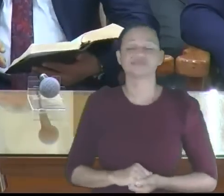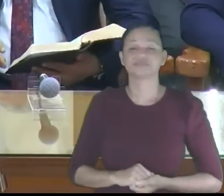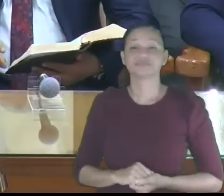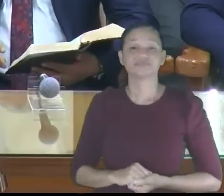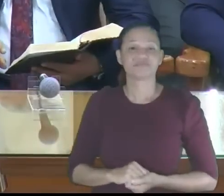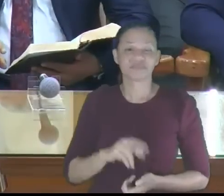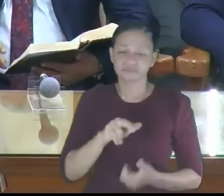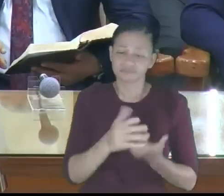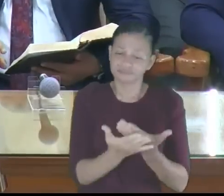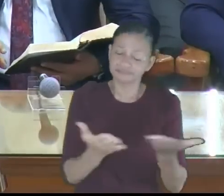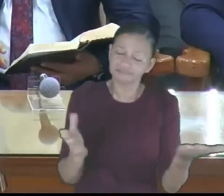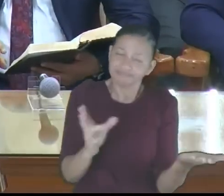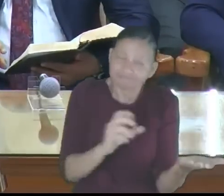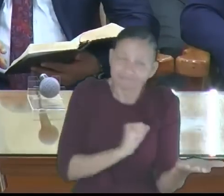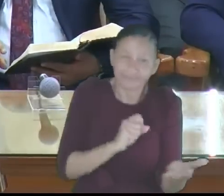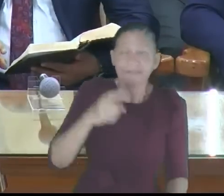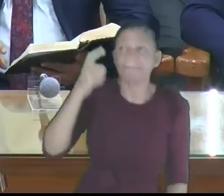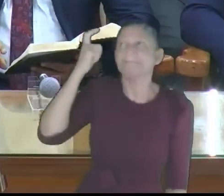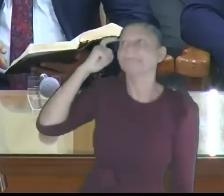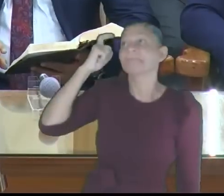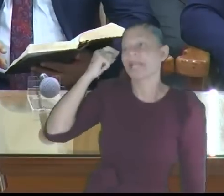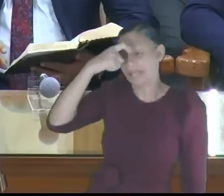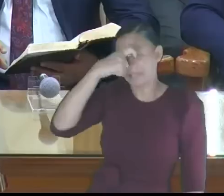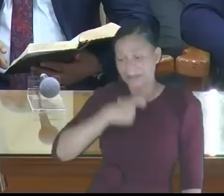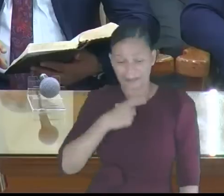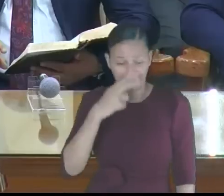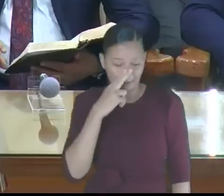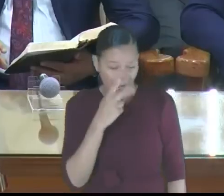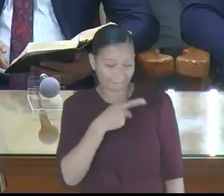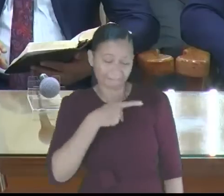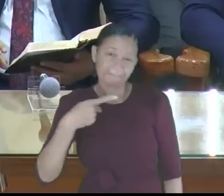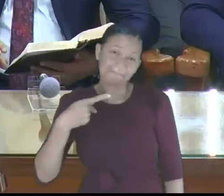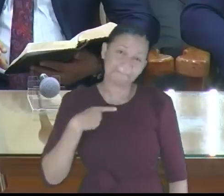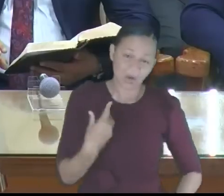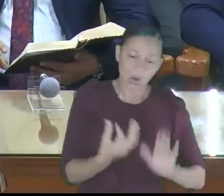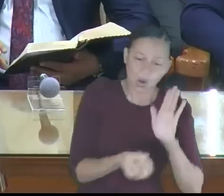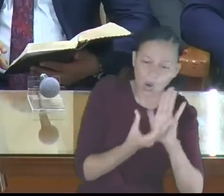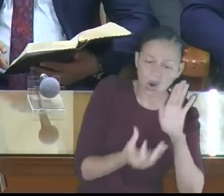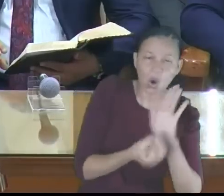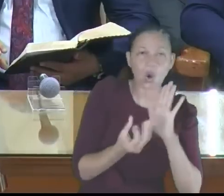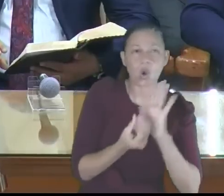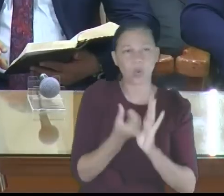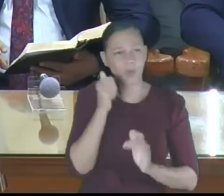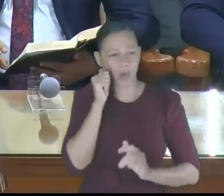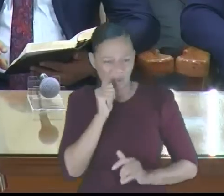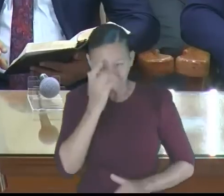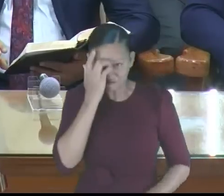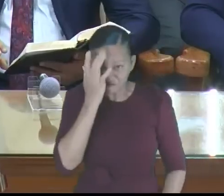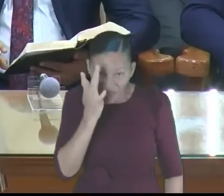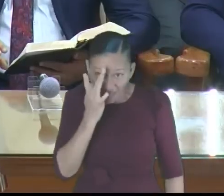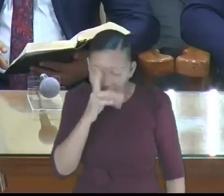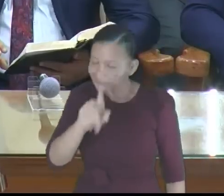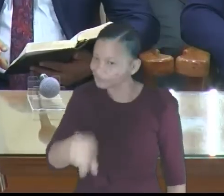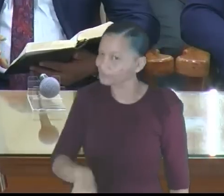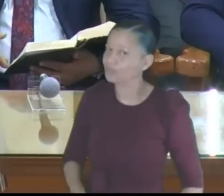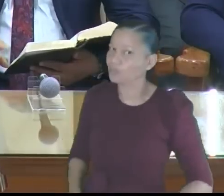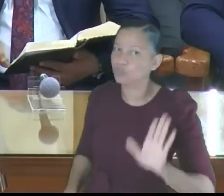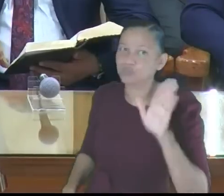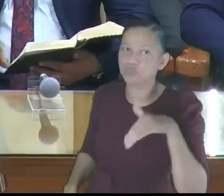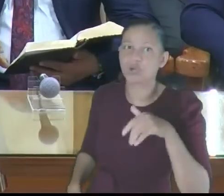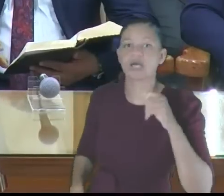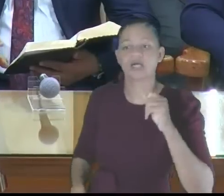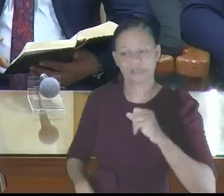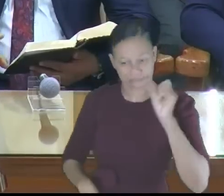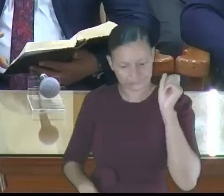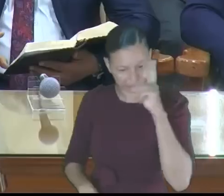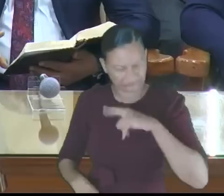Então, irmãos amados, quem pensar que ser crente, ser pastor, ser obreiro, ser obreira, está pensando que é fácil, está redondamente o que, irmãos? Enganado.